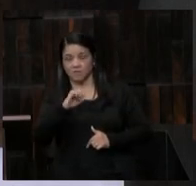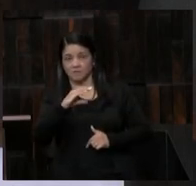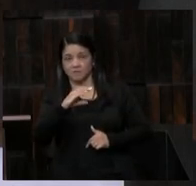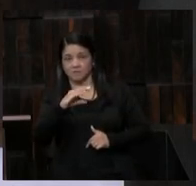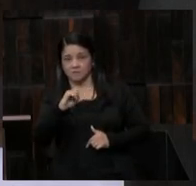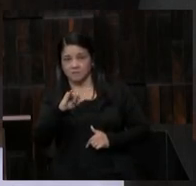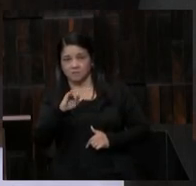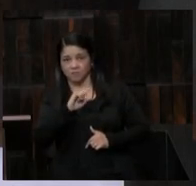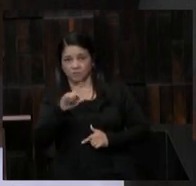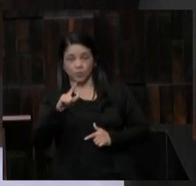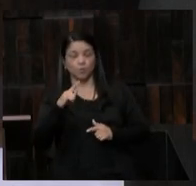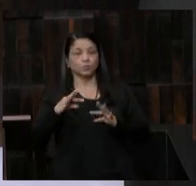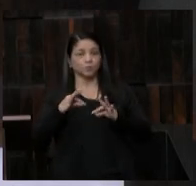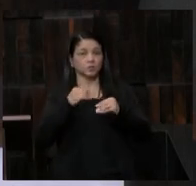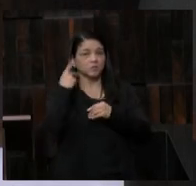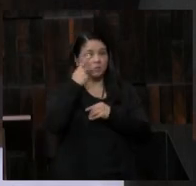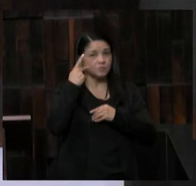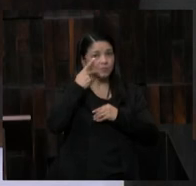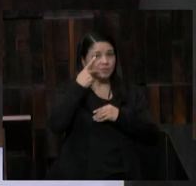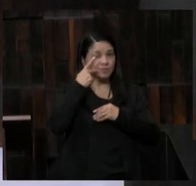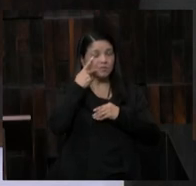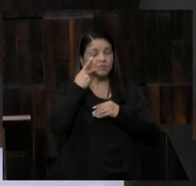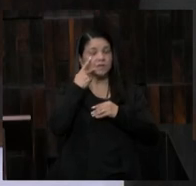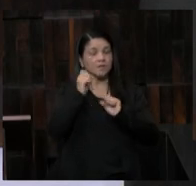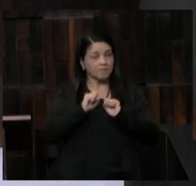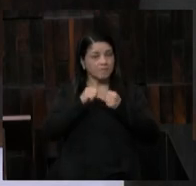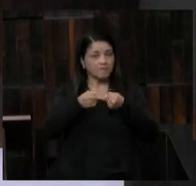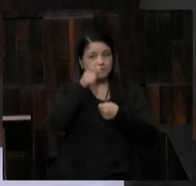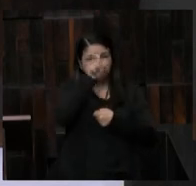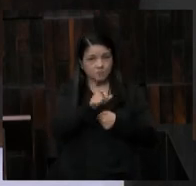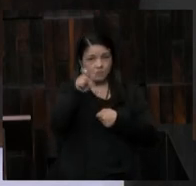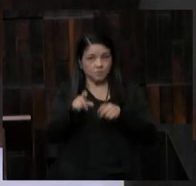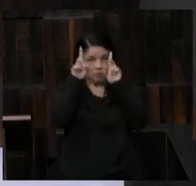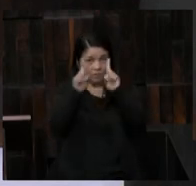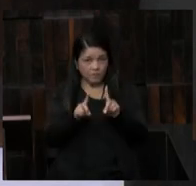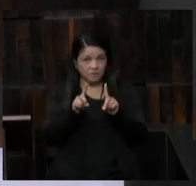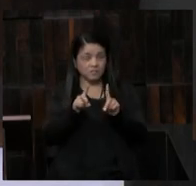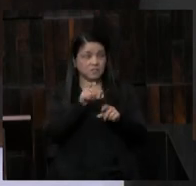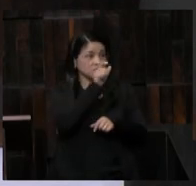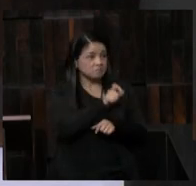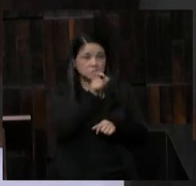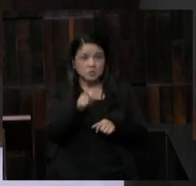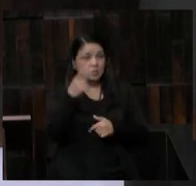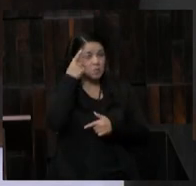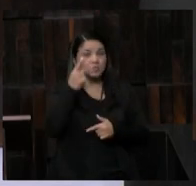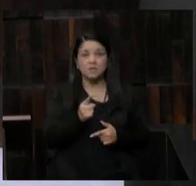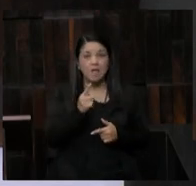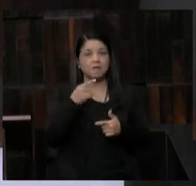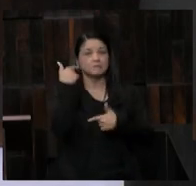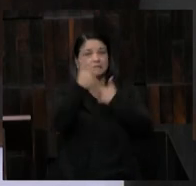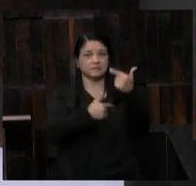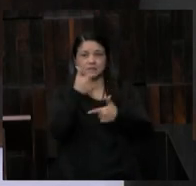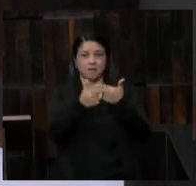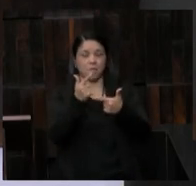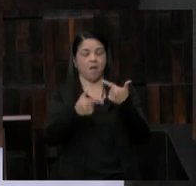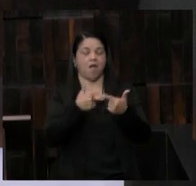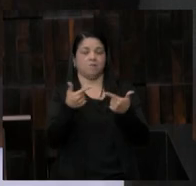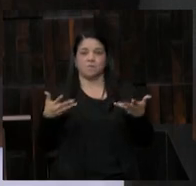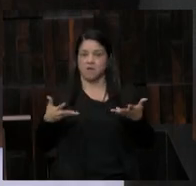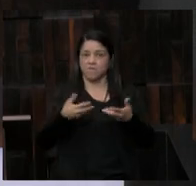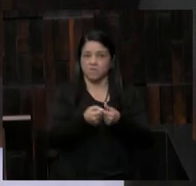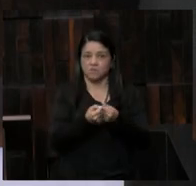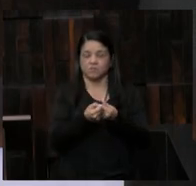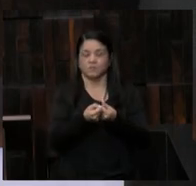em defesa dos direitos da pessoa com deficiência. E muita gente não sabe desse trabalho incrível que está sendo feito